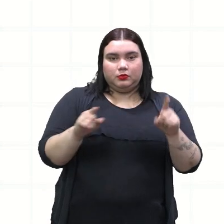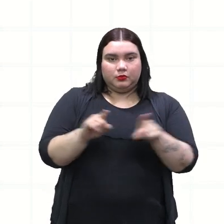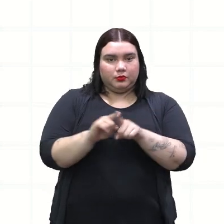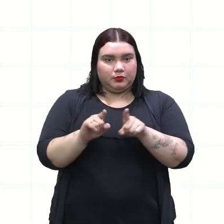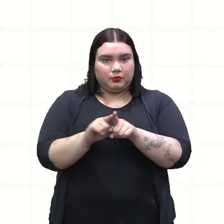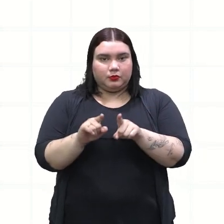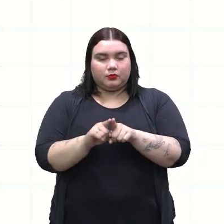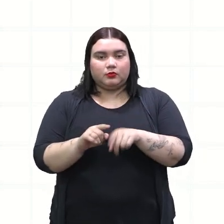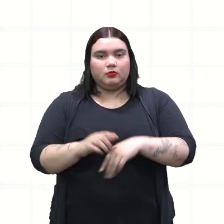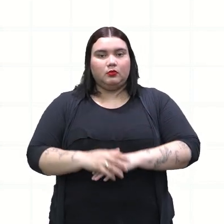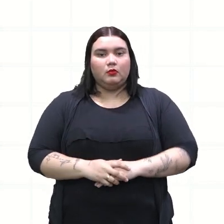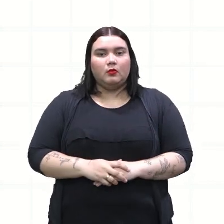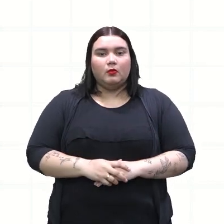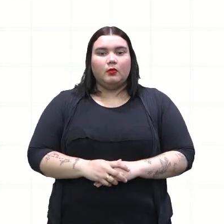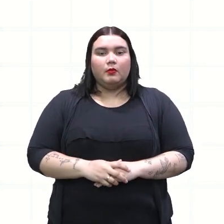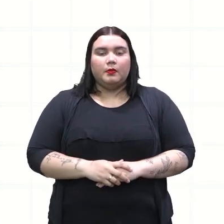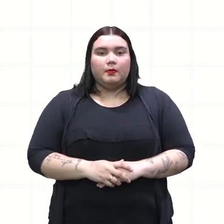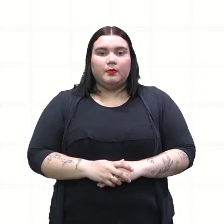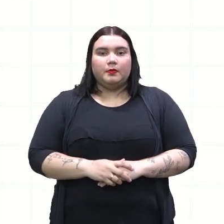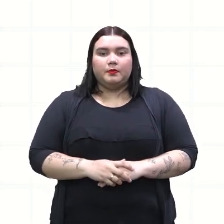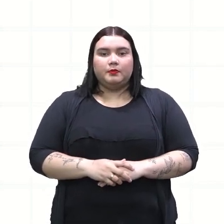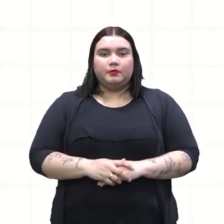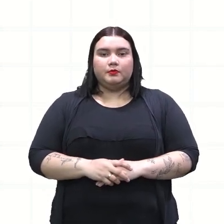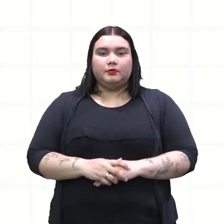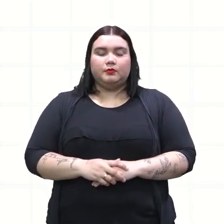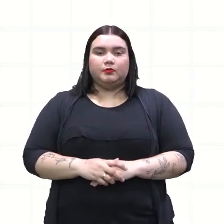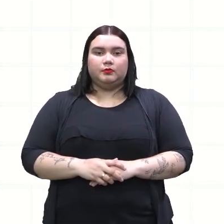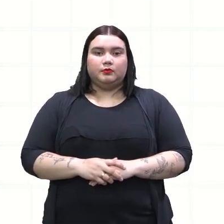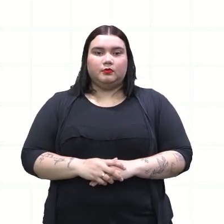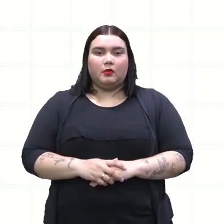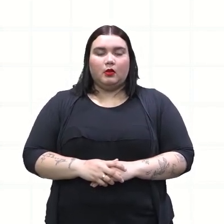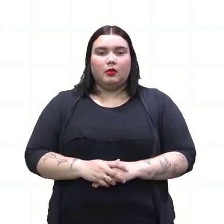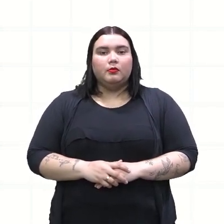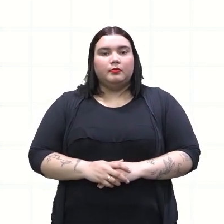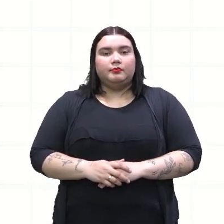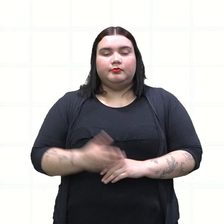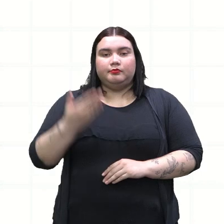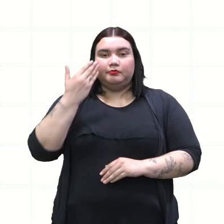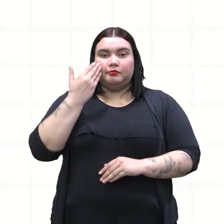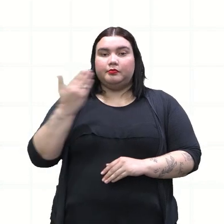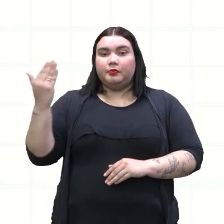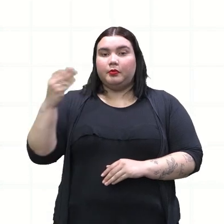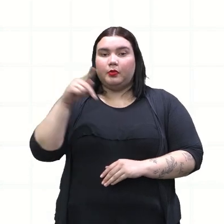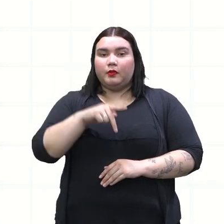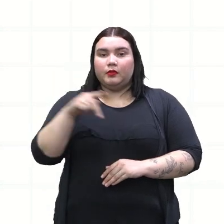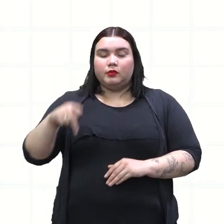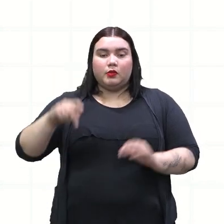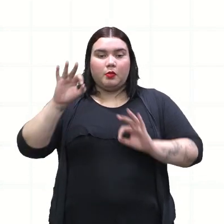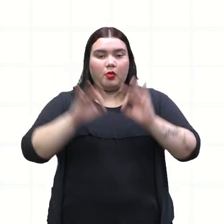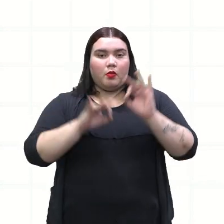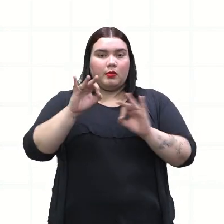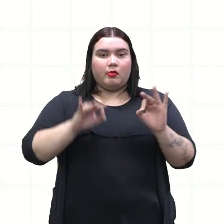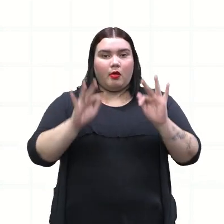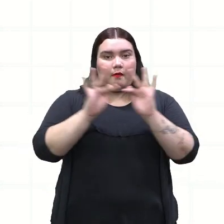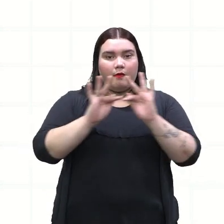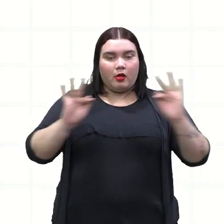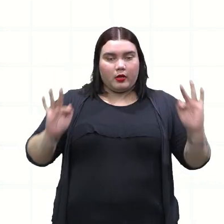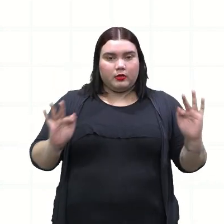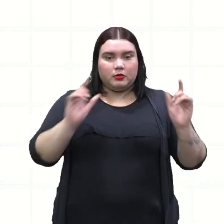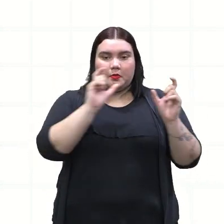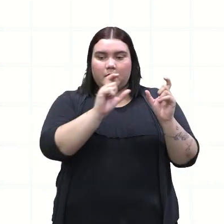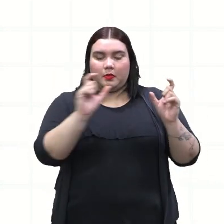Então, vamos fazer aqui junto comigo, não é? Primeiro é o will. Vamos lá. ele tem sempre que iniciar a